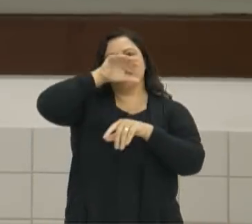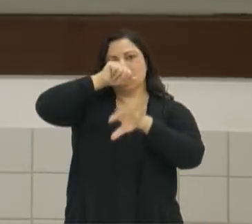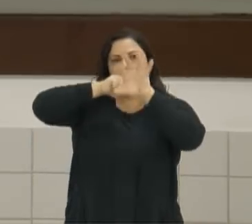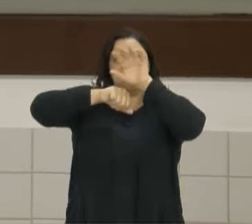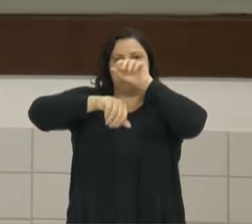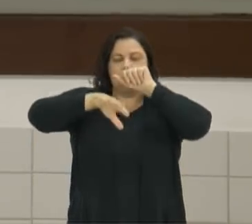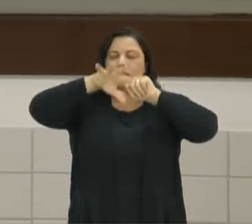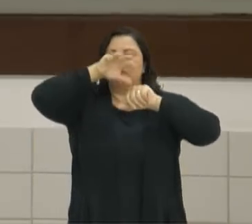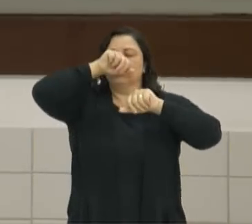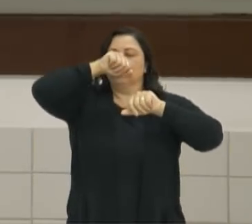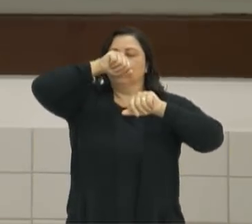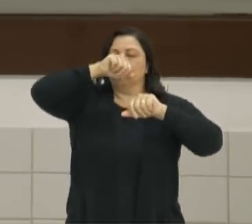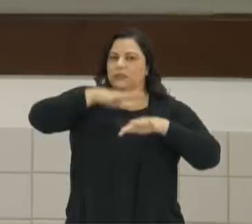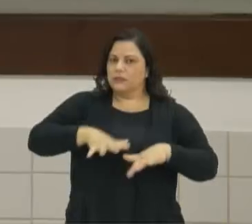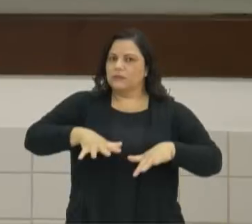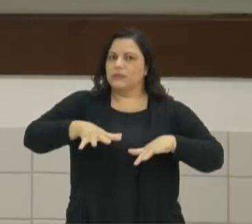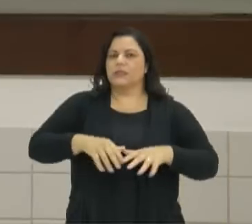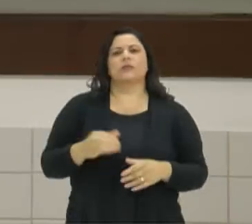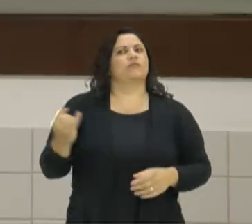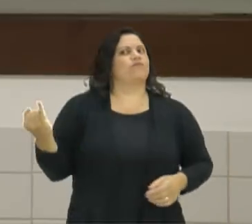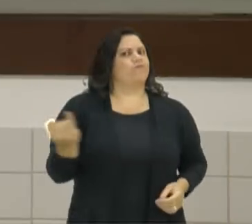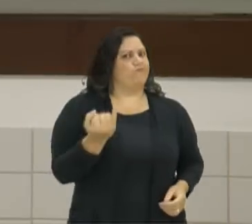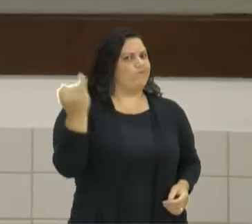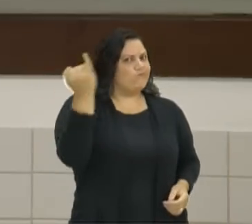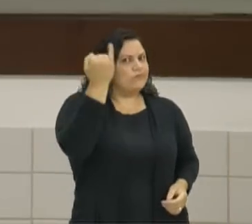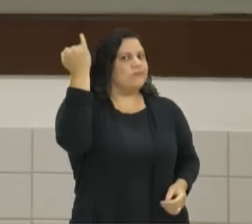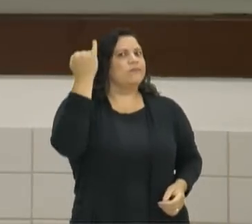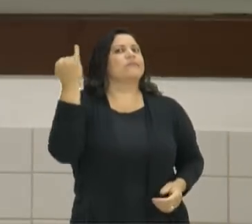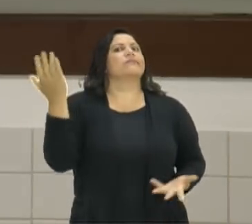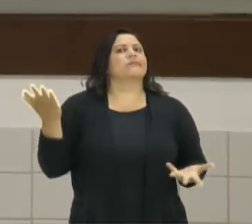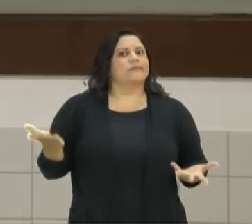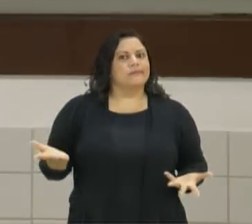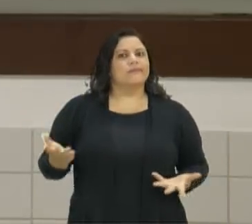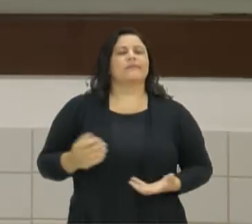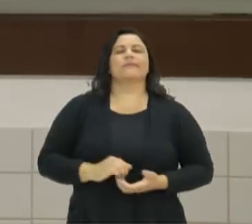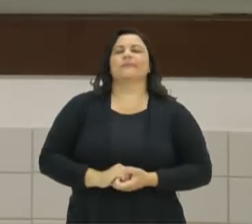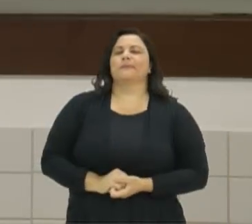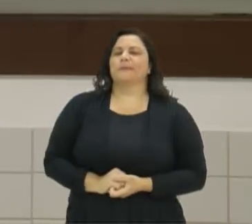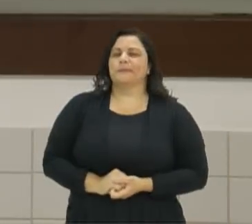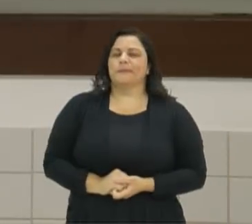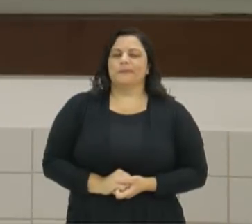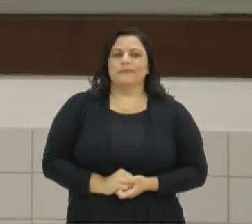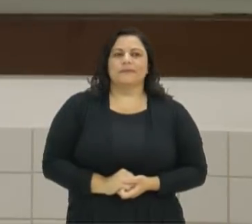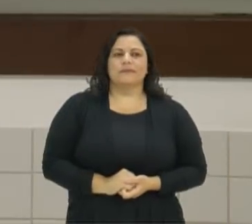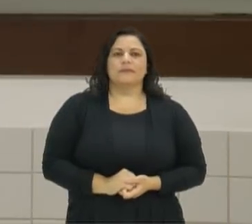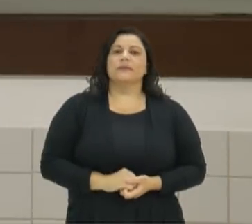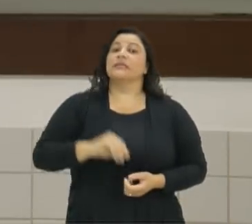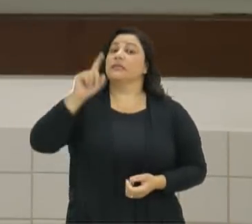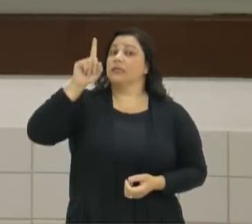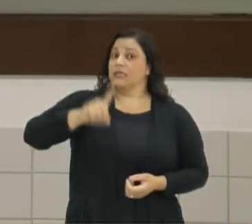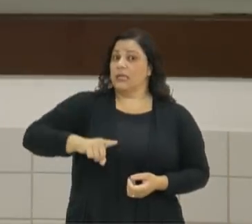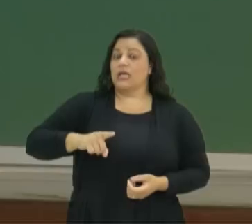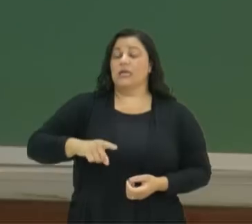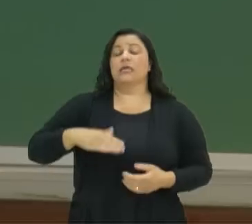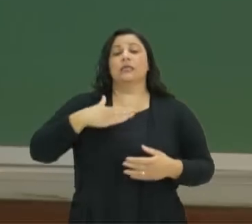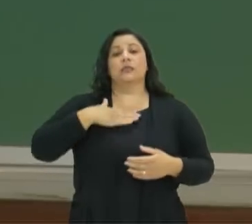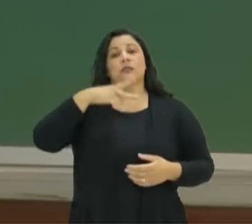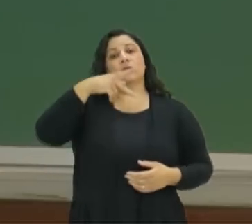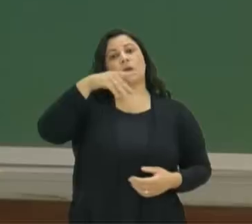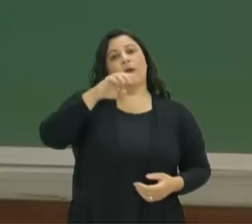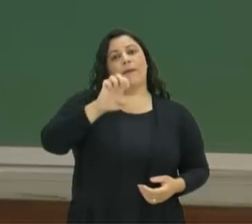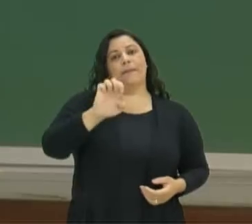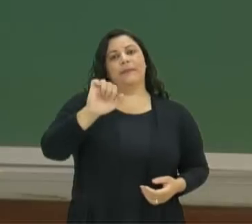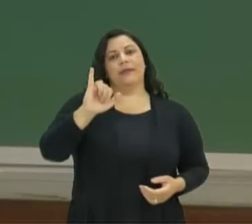É muito importante aprender a fazer isso para não tomar água, ok? Então, esse é o nado de peito, o